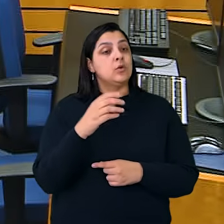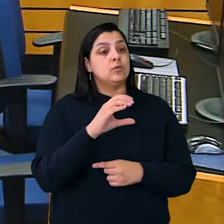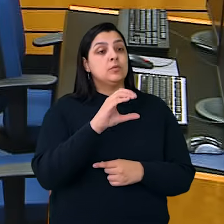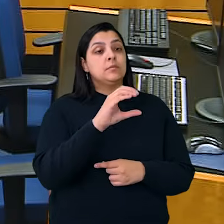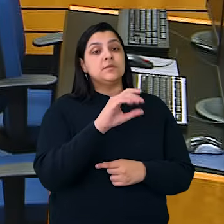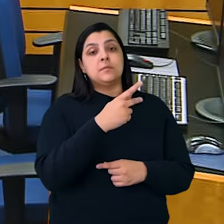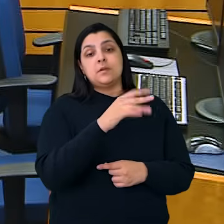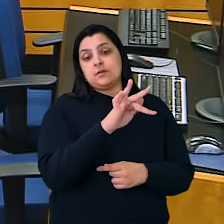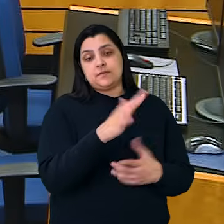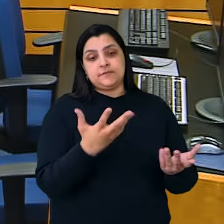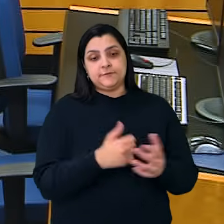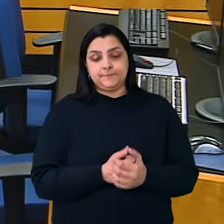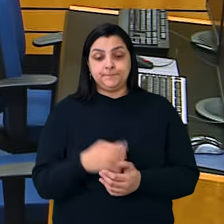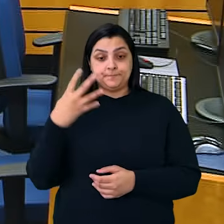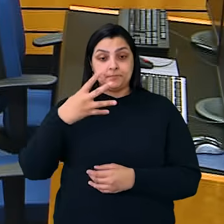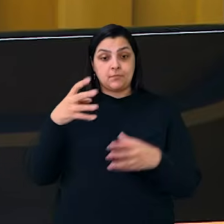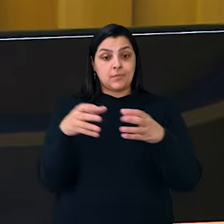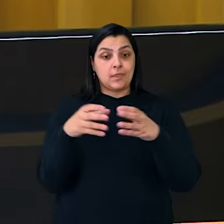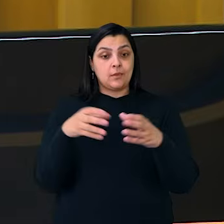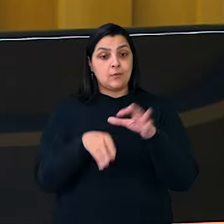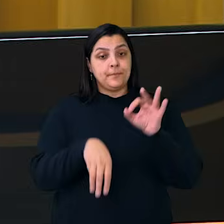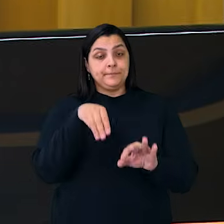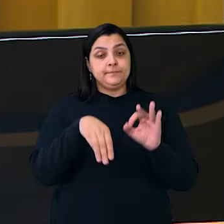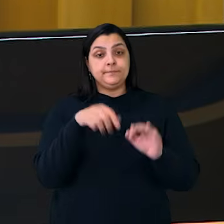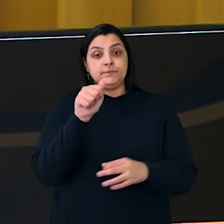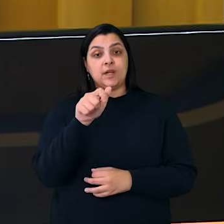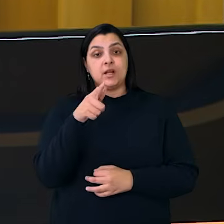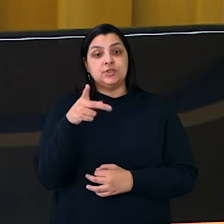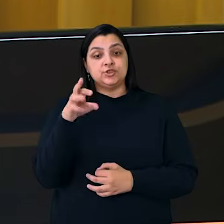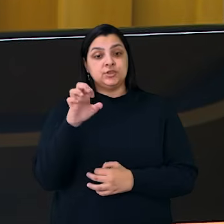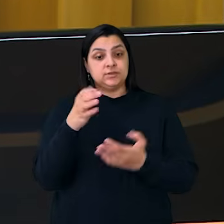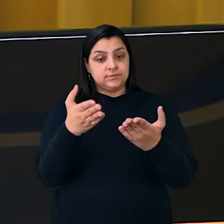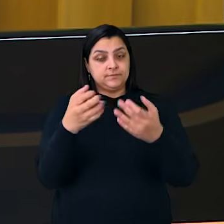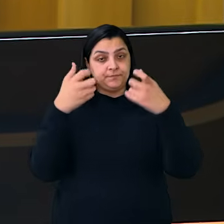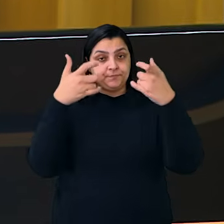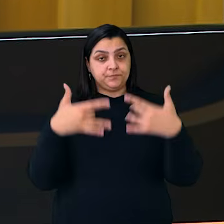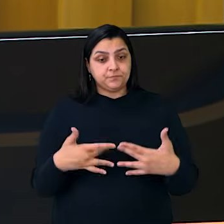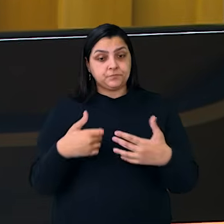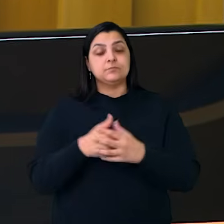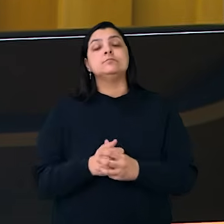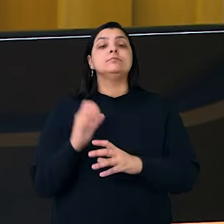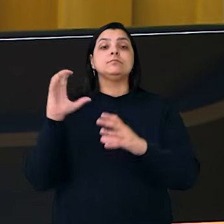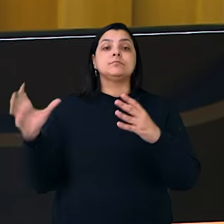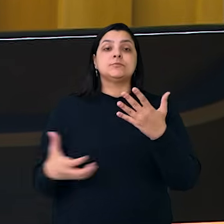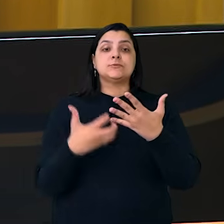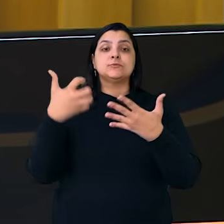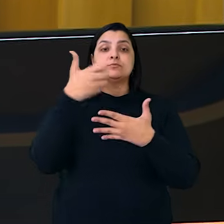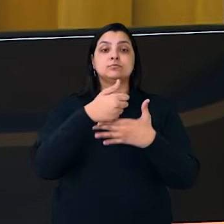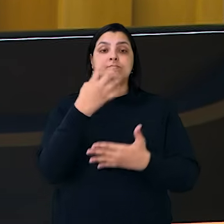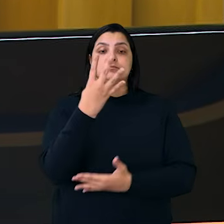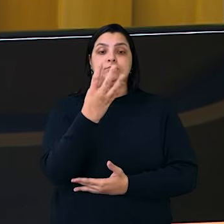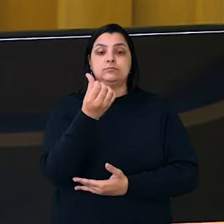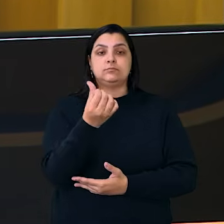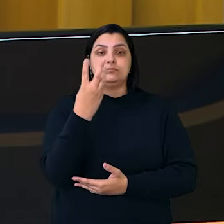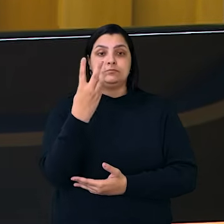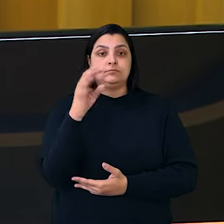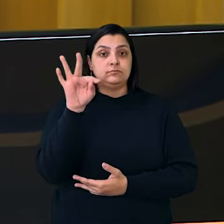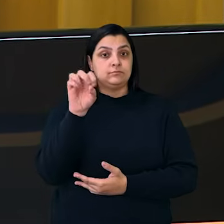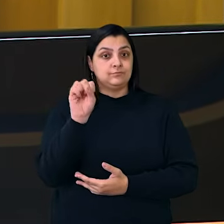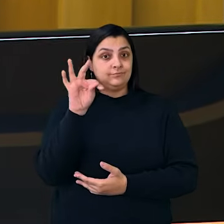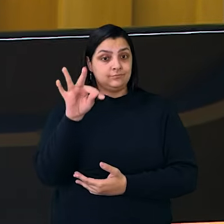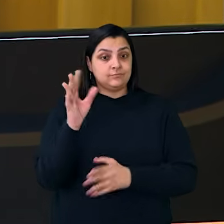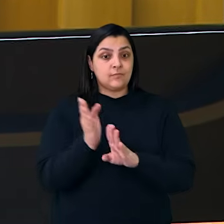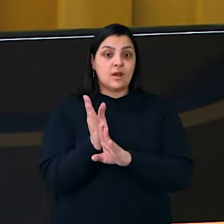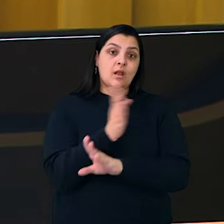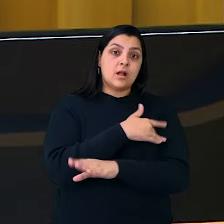o relator do caso na 4ª turma foi o ministro Alexandre Ramos. Ele explicou que, de acordo com a súmula 463 do